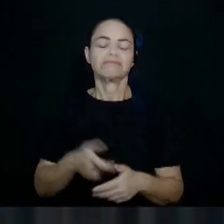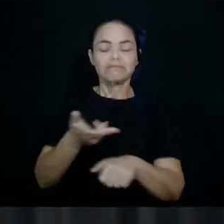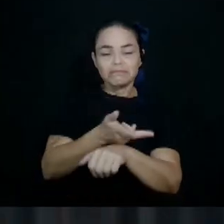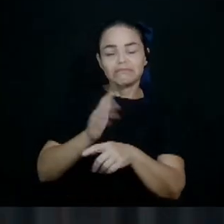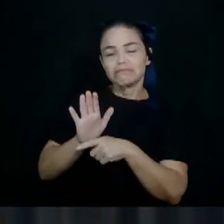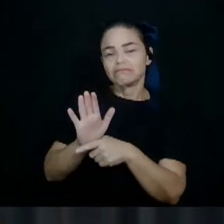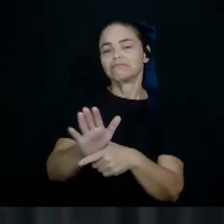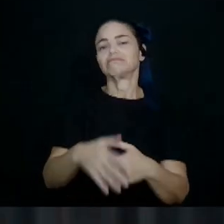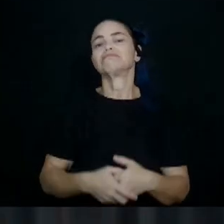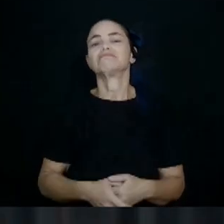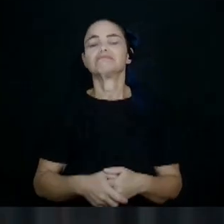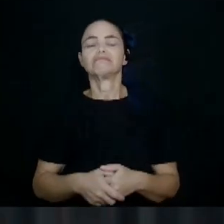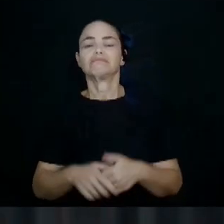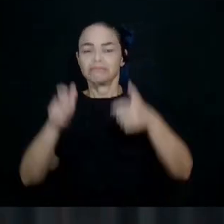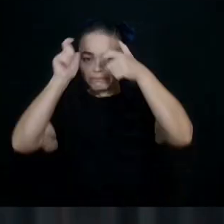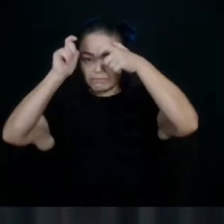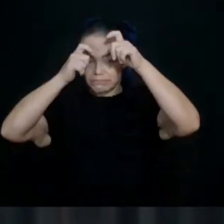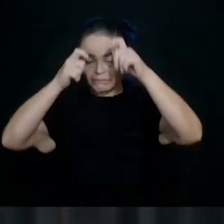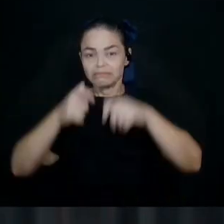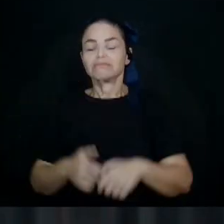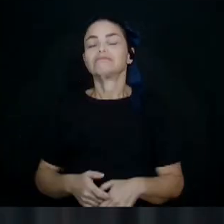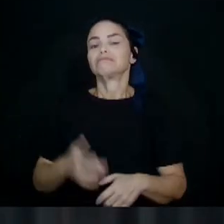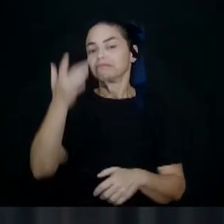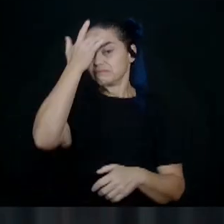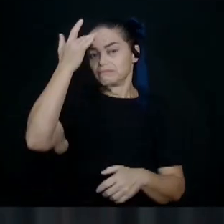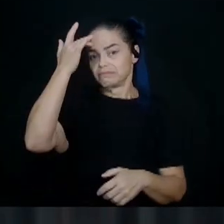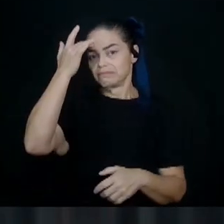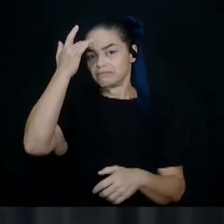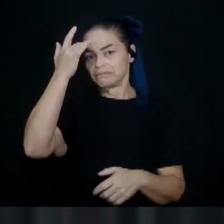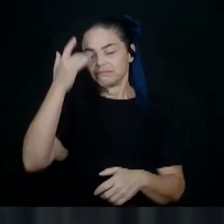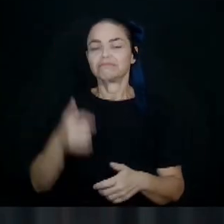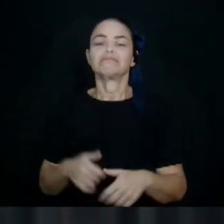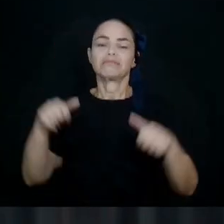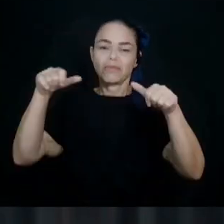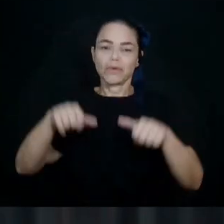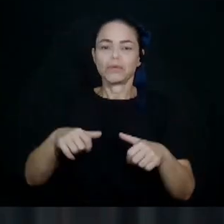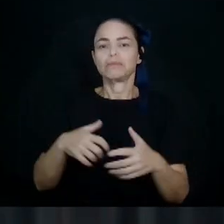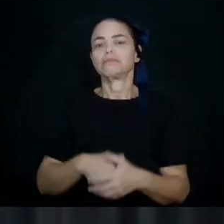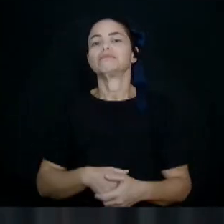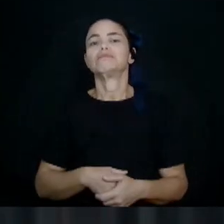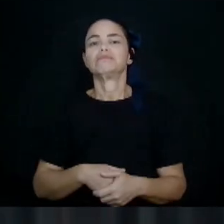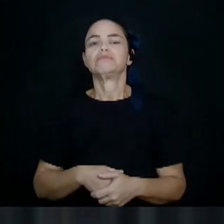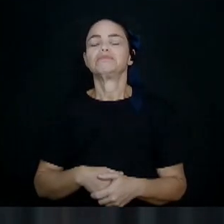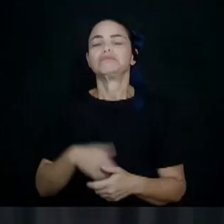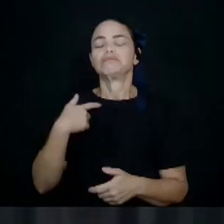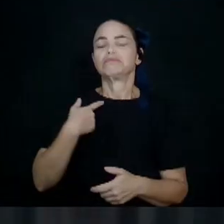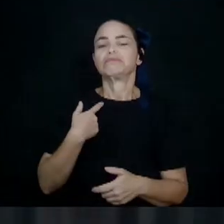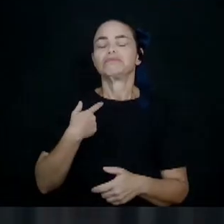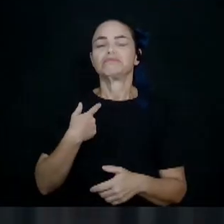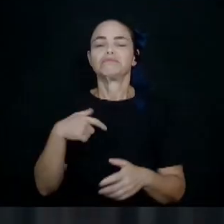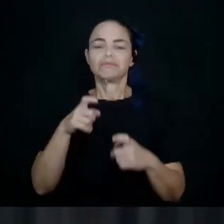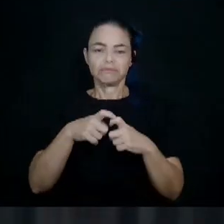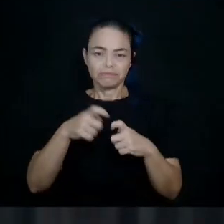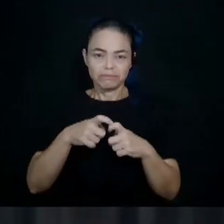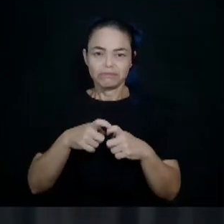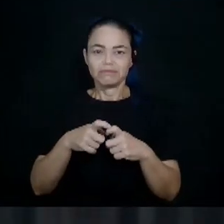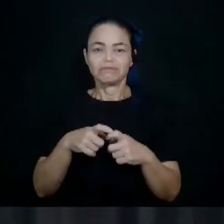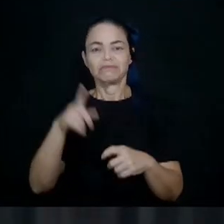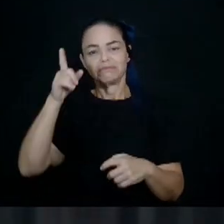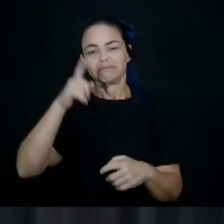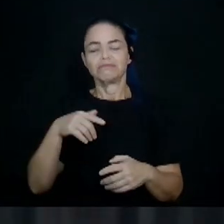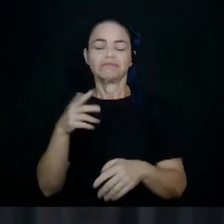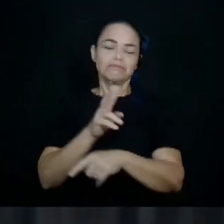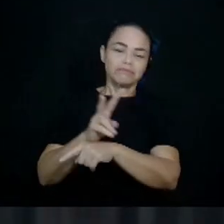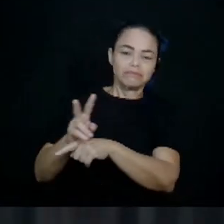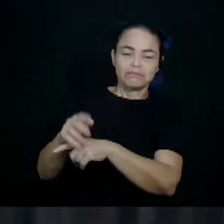o transtorno ou quando a saúde mental ela já está totalmente abalada, né? E assim como a gente vai ao médico por rotina, né, ou até